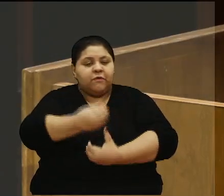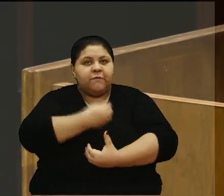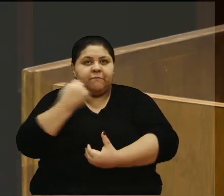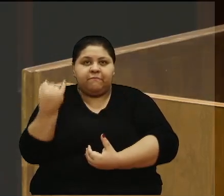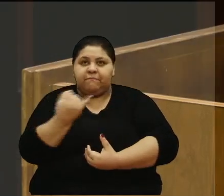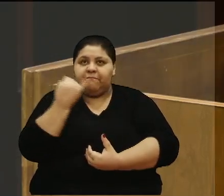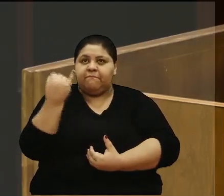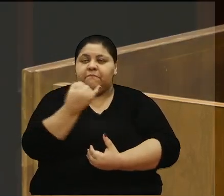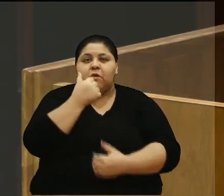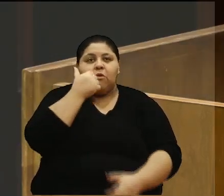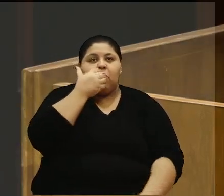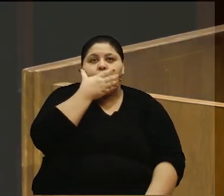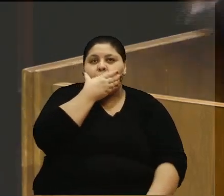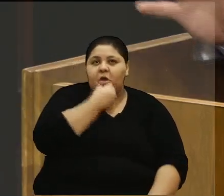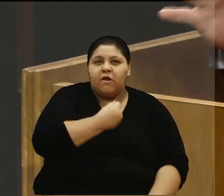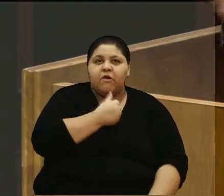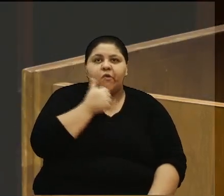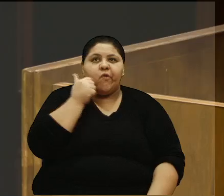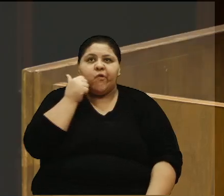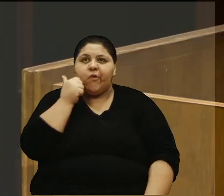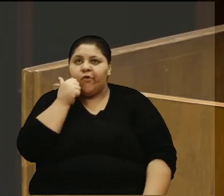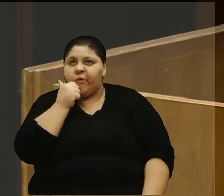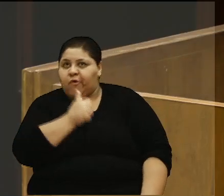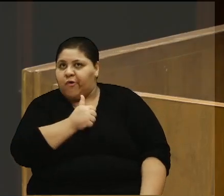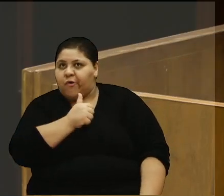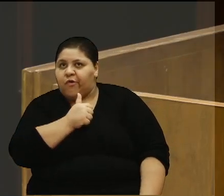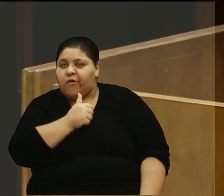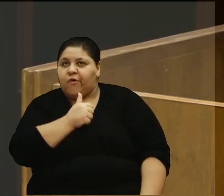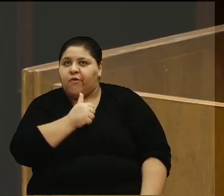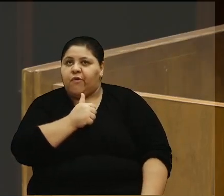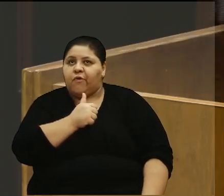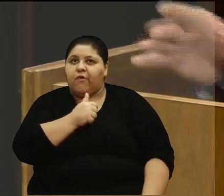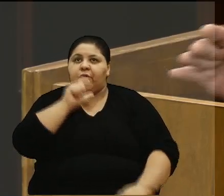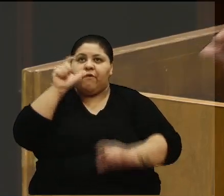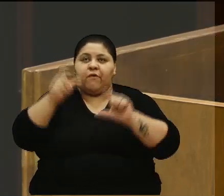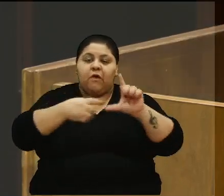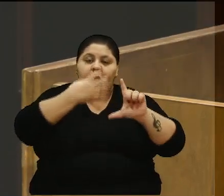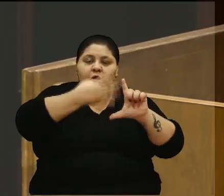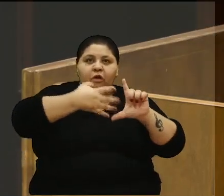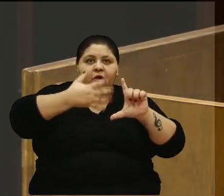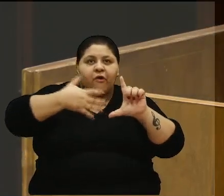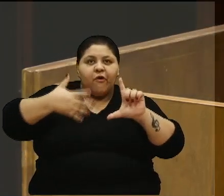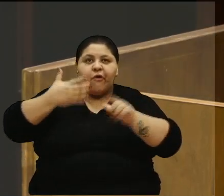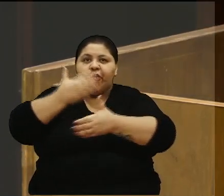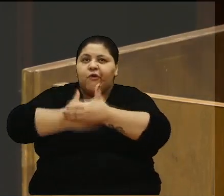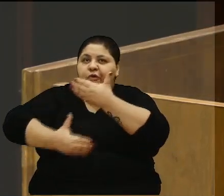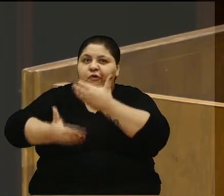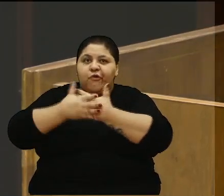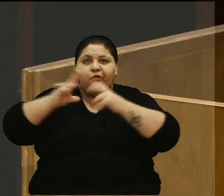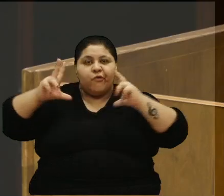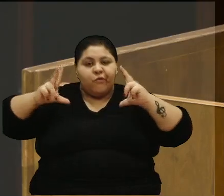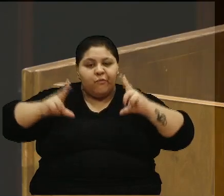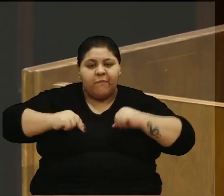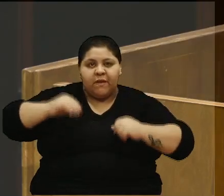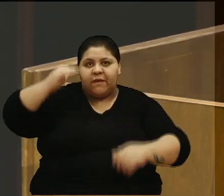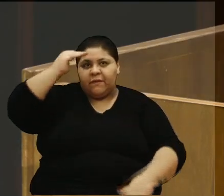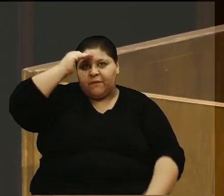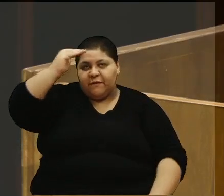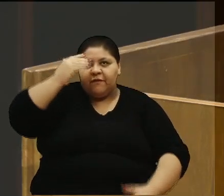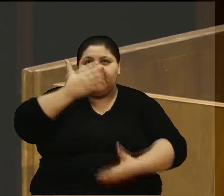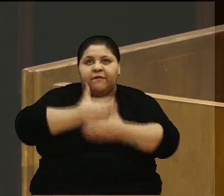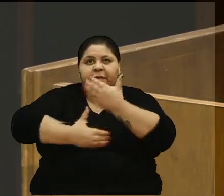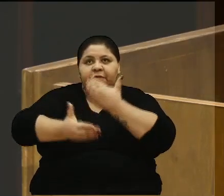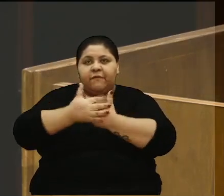Sejam homens, mulheres, o pessoal do LGBT, Todos merecem respeito e